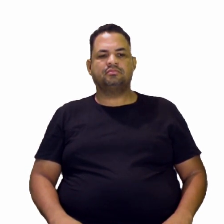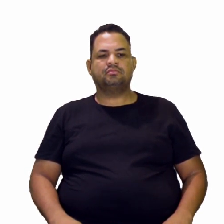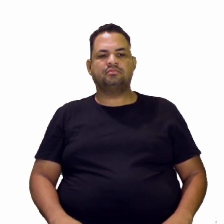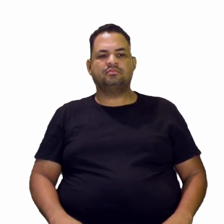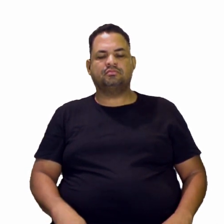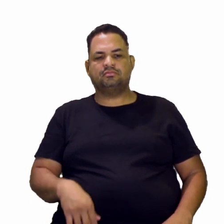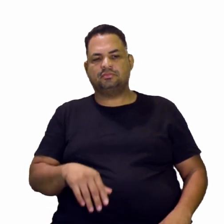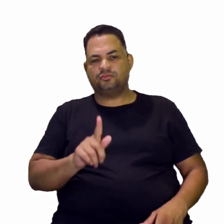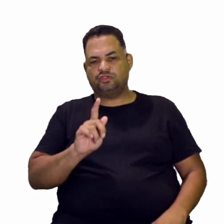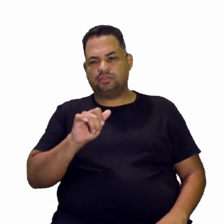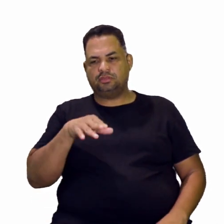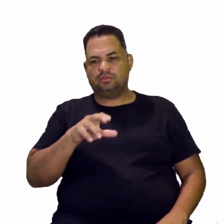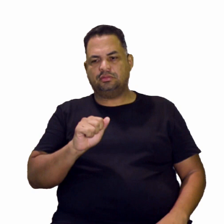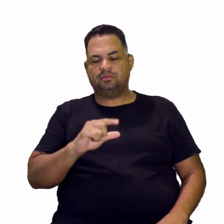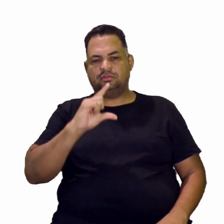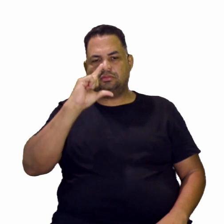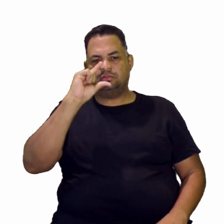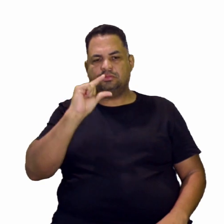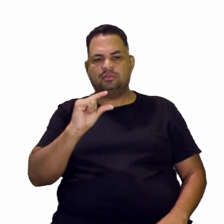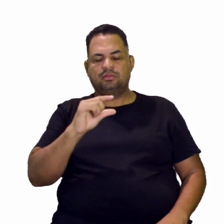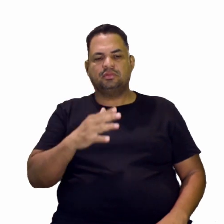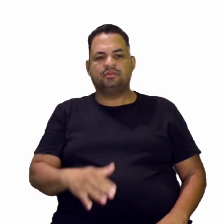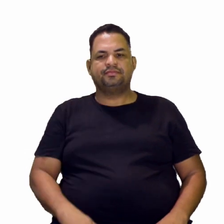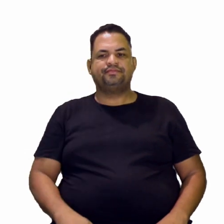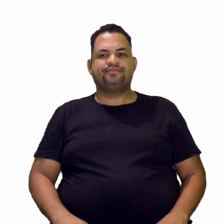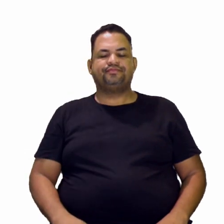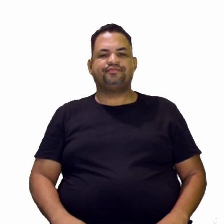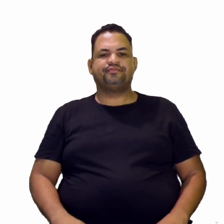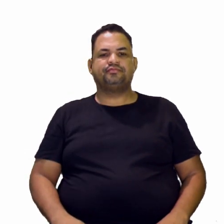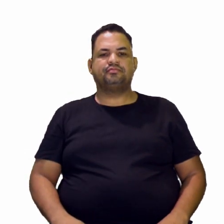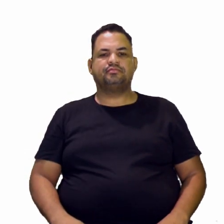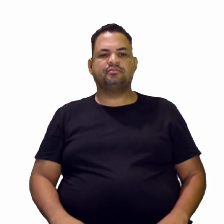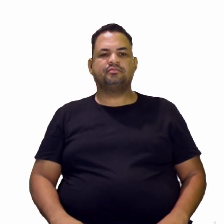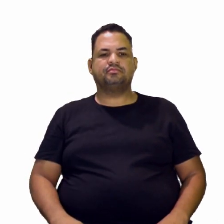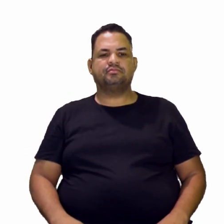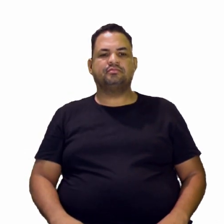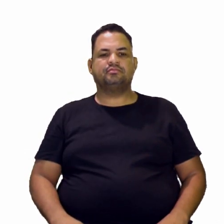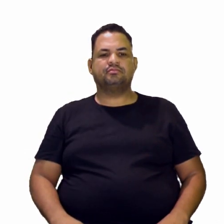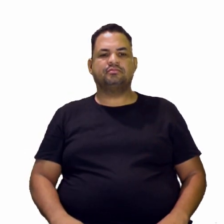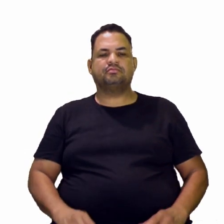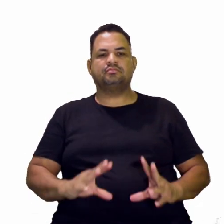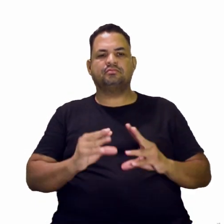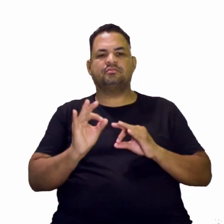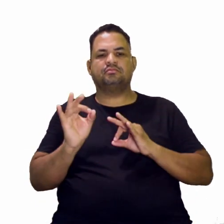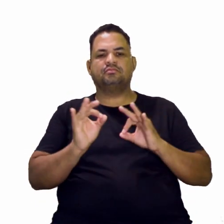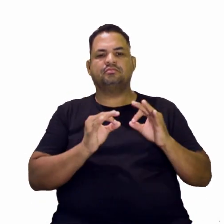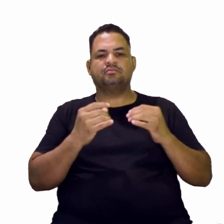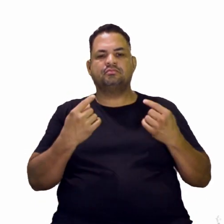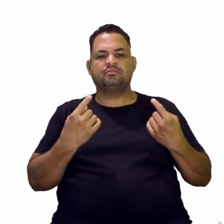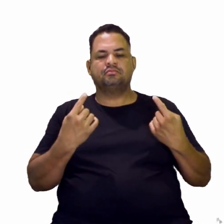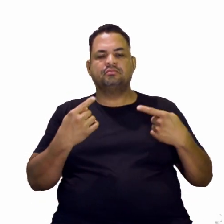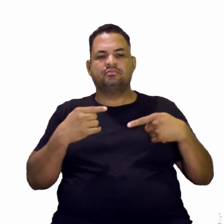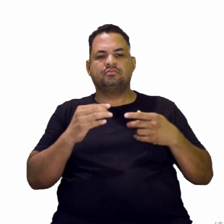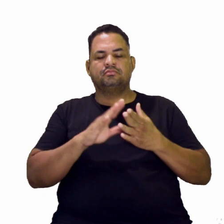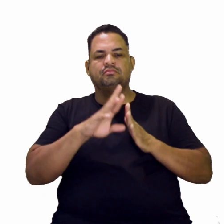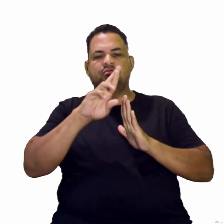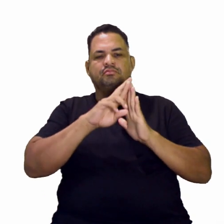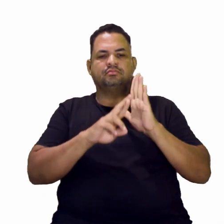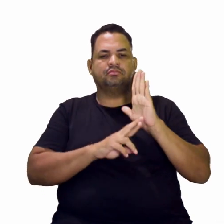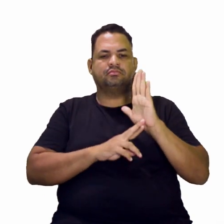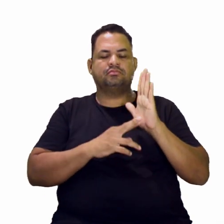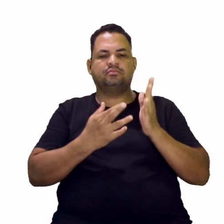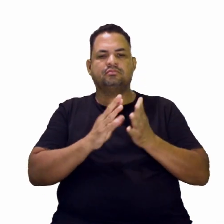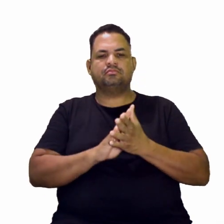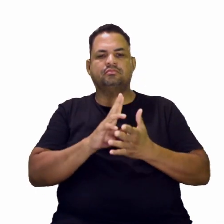letra minúscula e o nome do epíteto com a letra maiúscula, enfim. Então, tudo isso vai contrastar com a regra